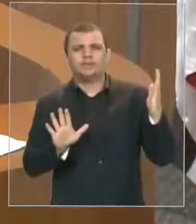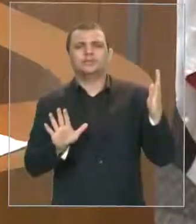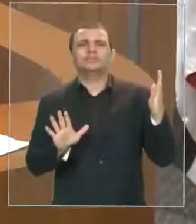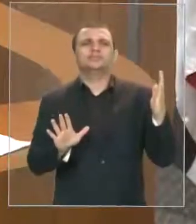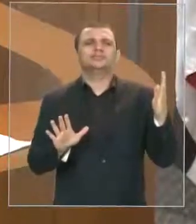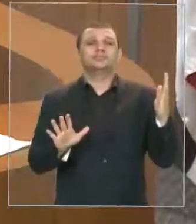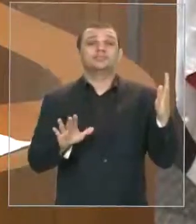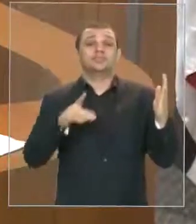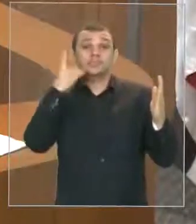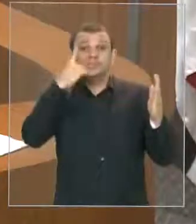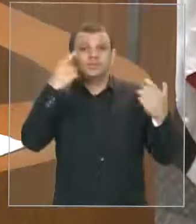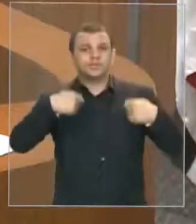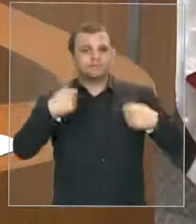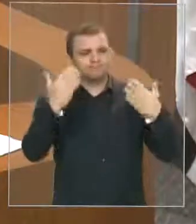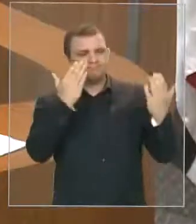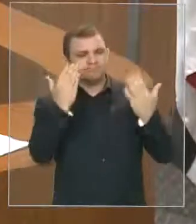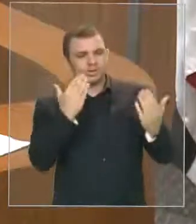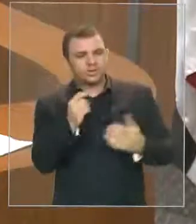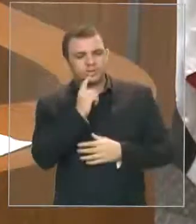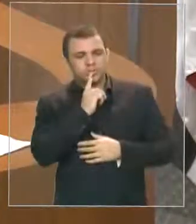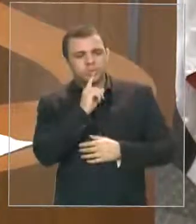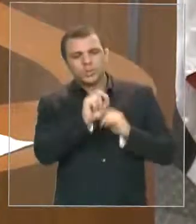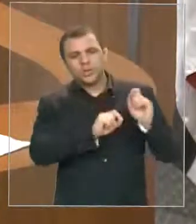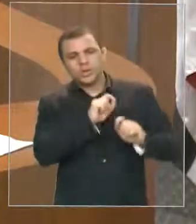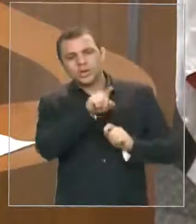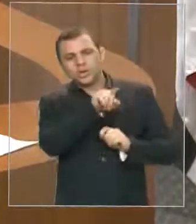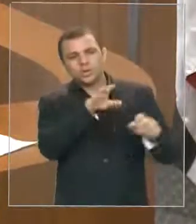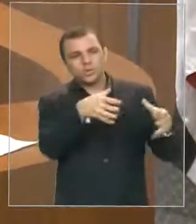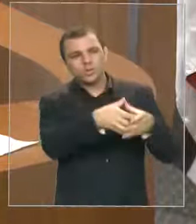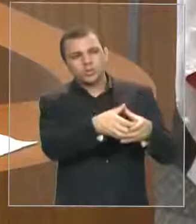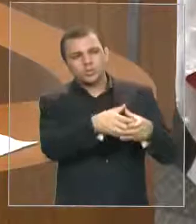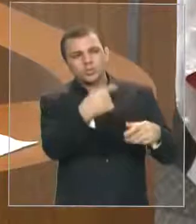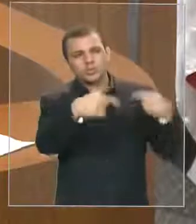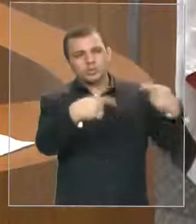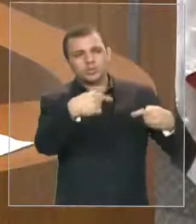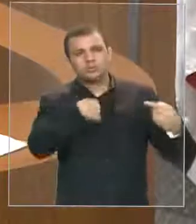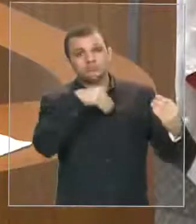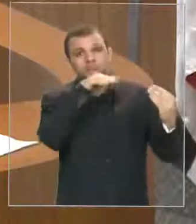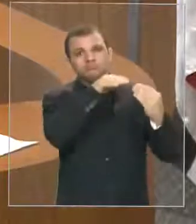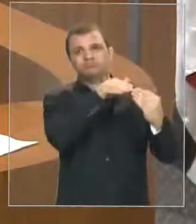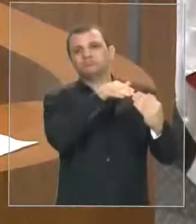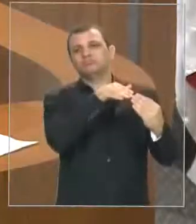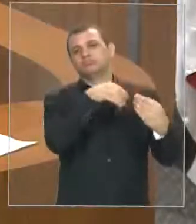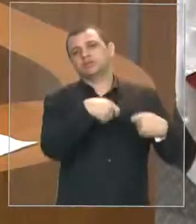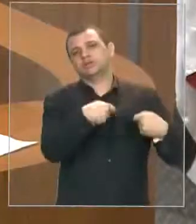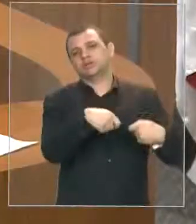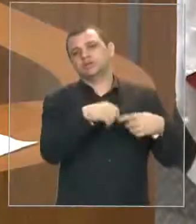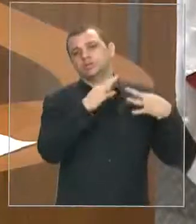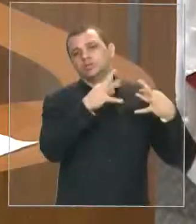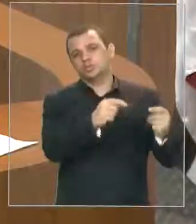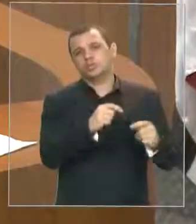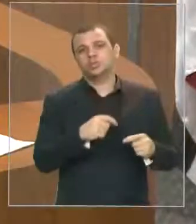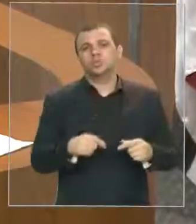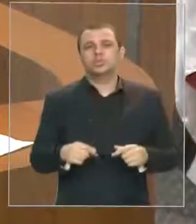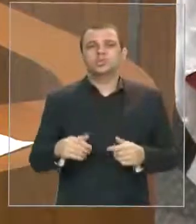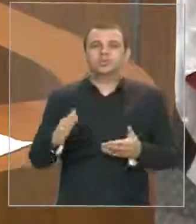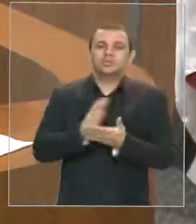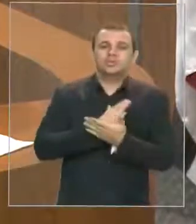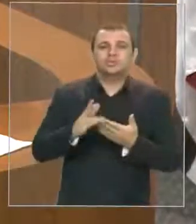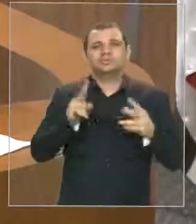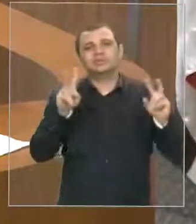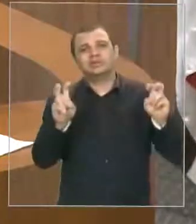suas votações, aquilo que determina o partido. Quando existem temas polêmicos, deputado Rogério, como é o caso da